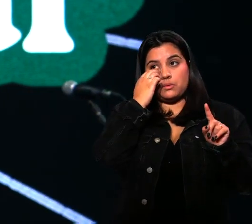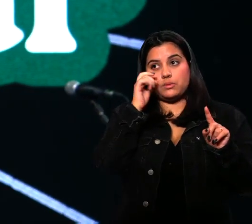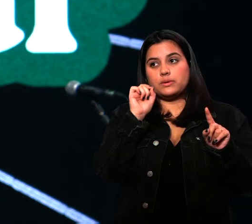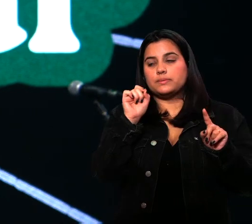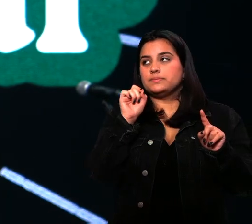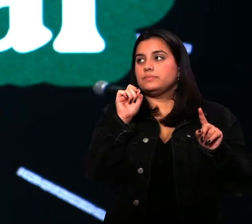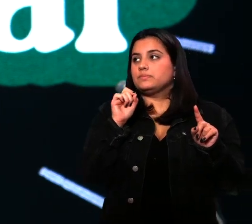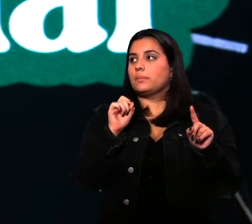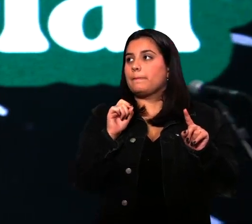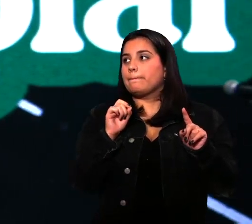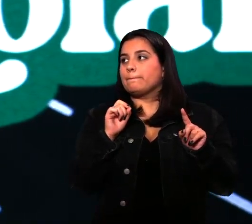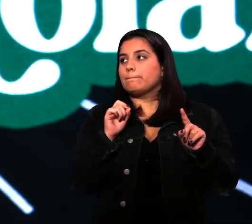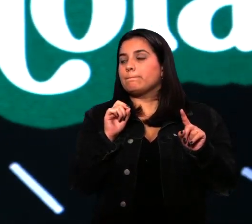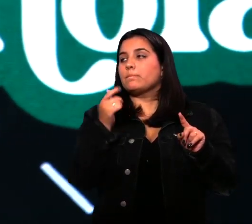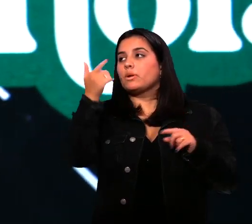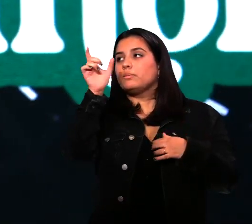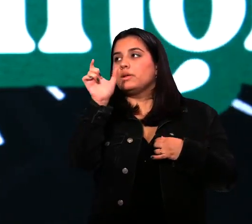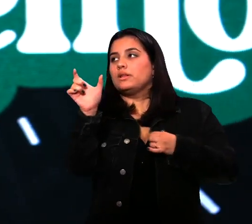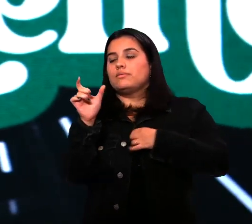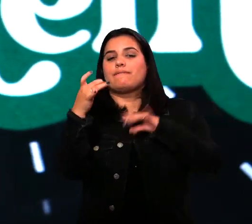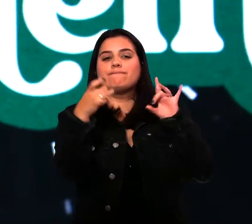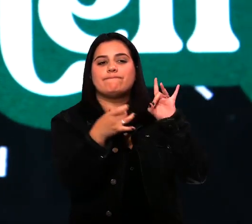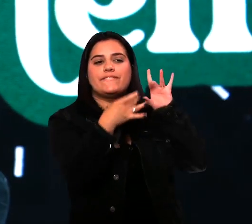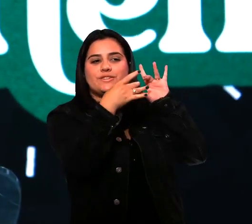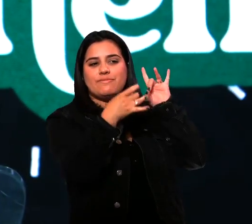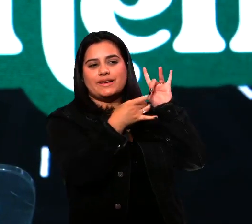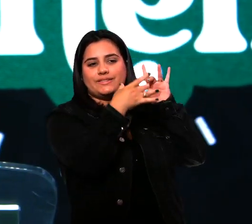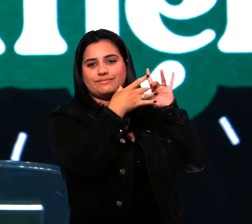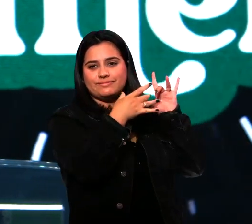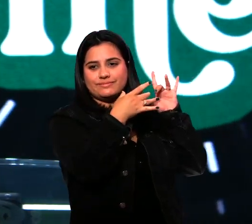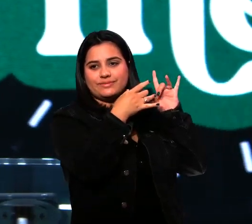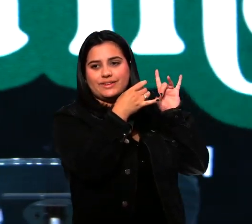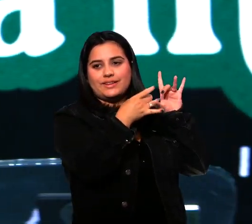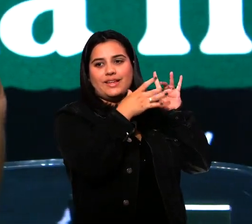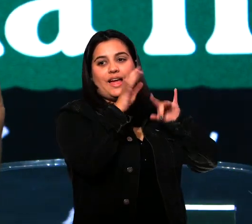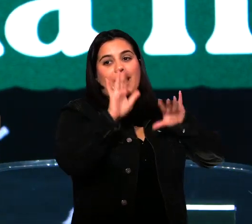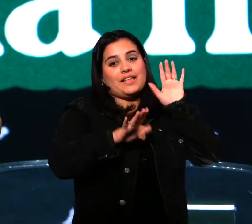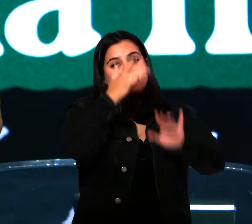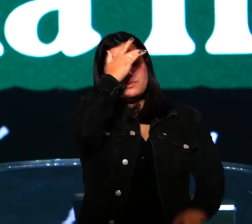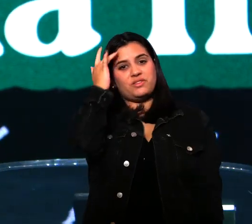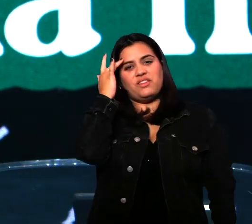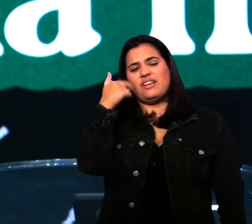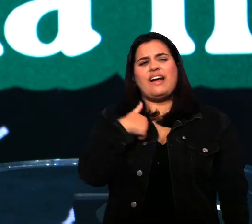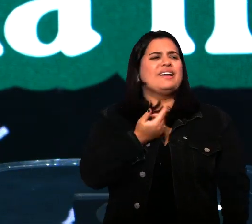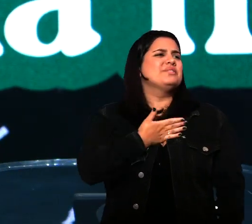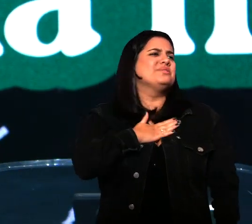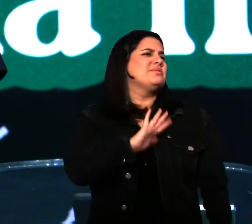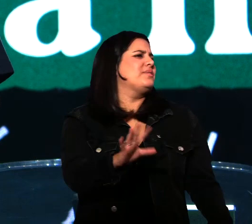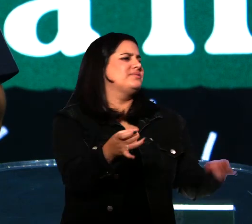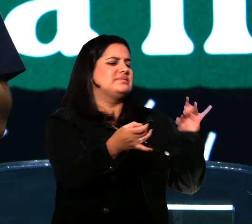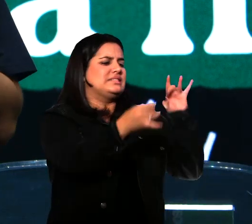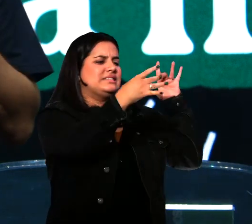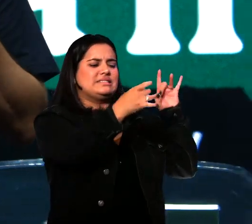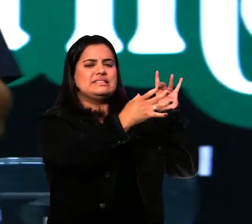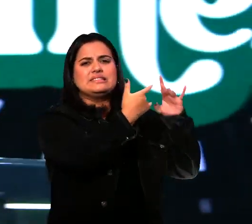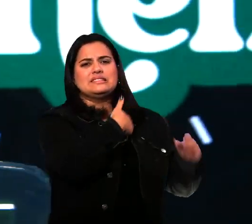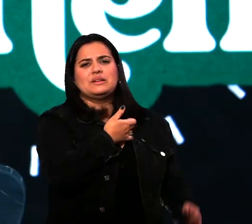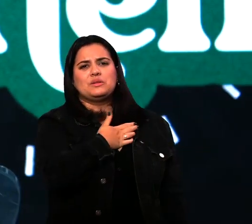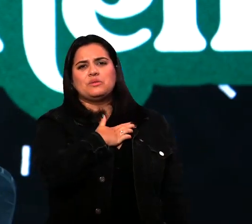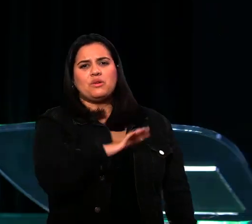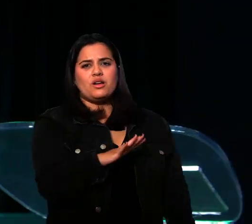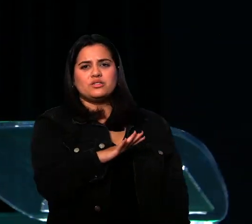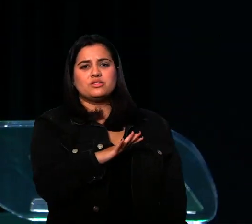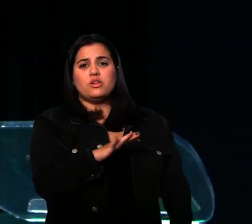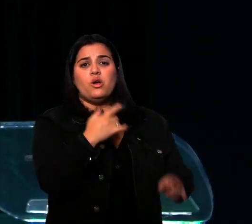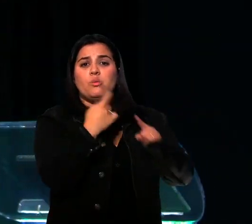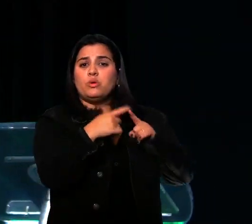ideia. Ou melhor, vamos usar outra palavra? Feedback. Tá? Tem gente que não gosta de receber feedback. Por quê? Isso vai dizer com as